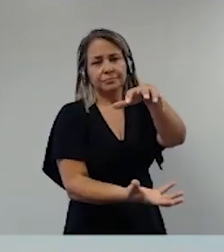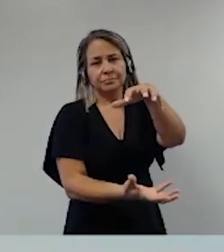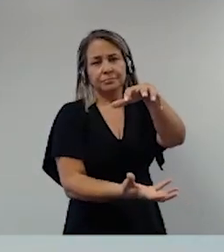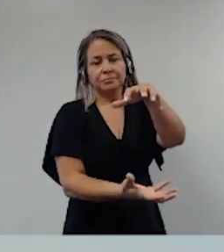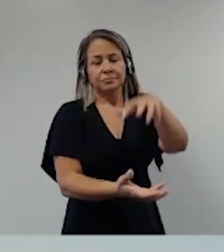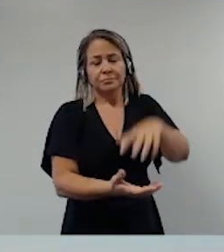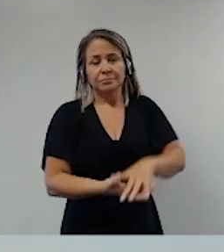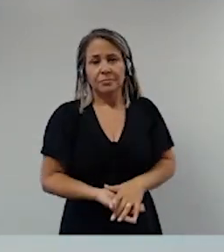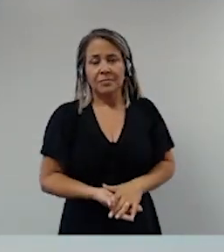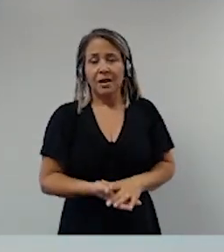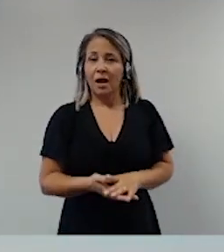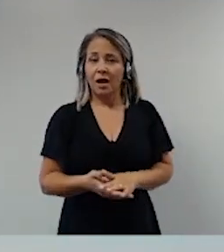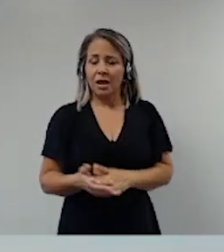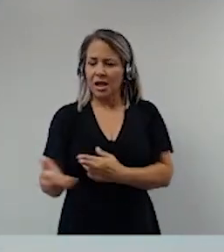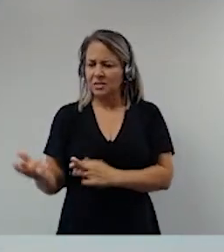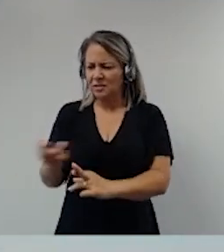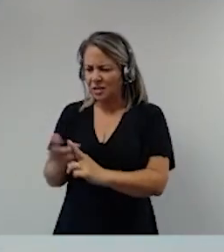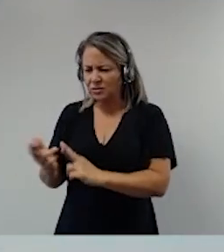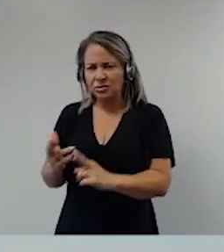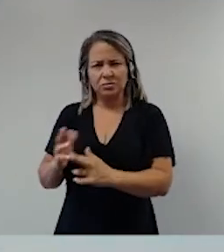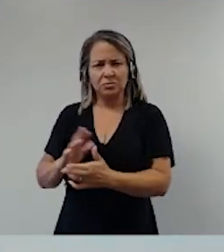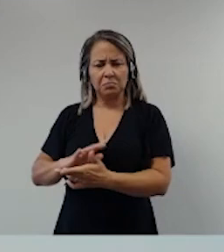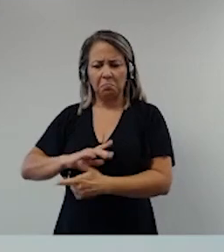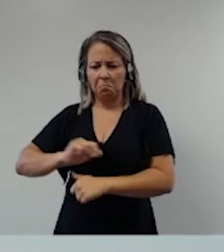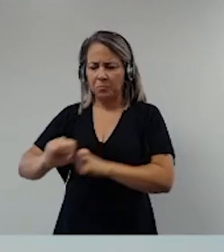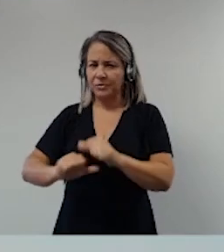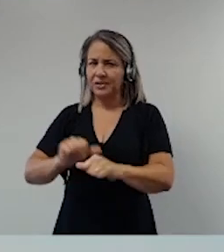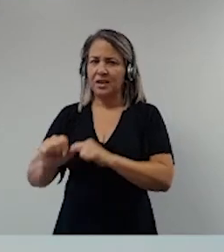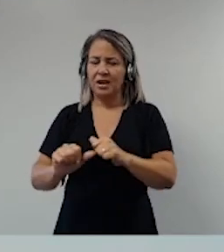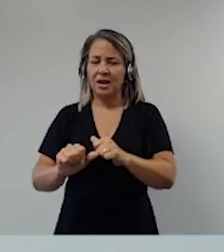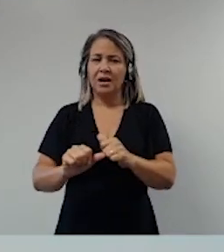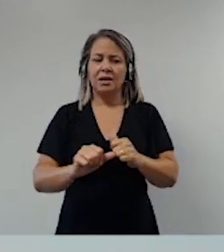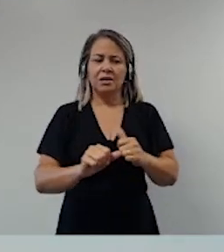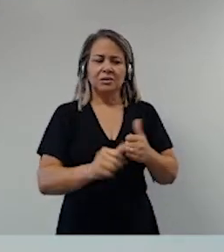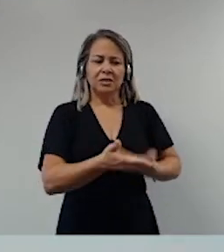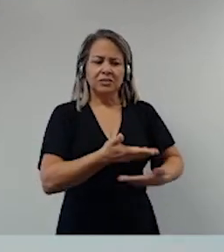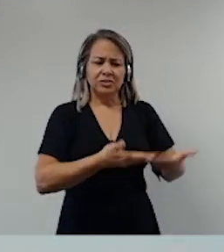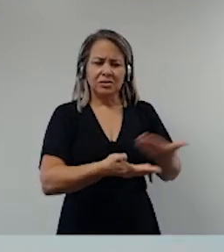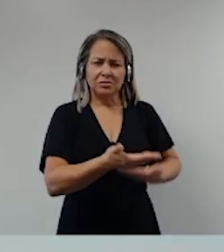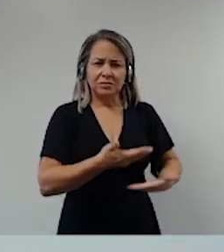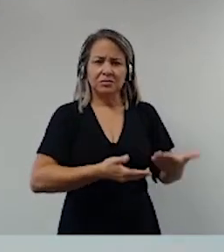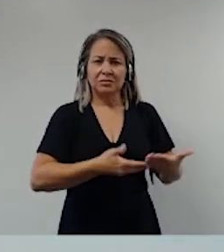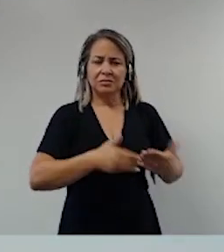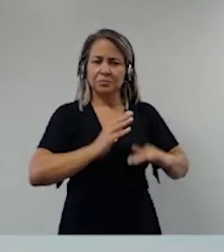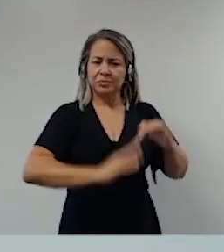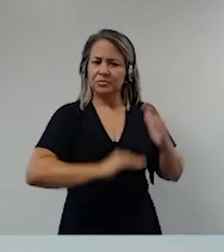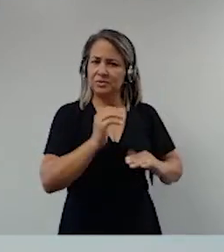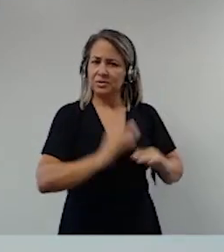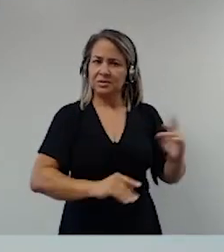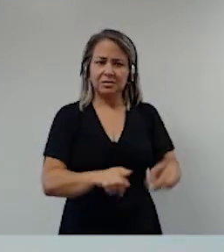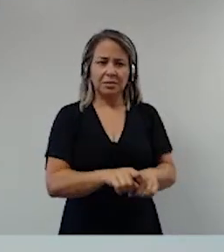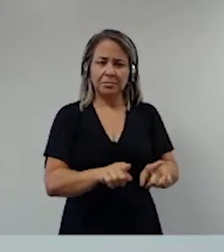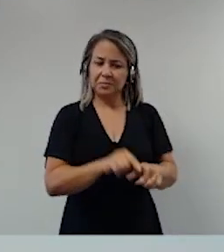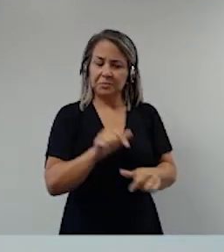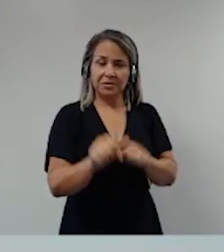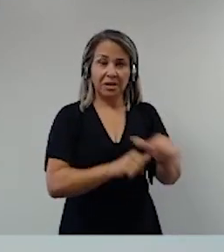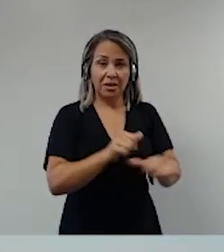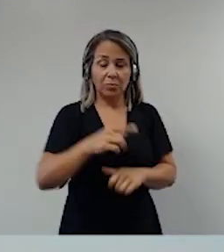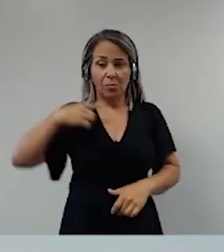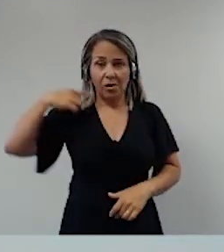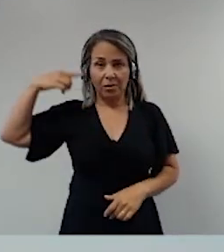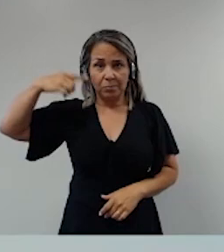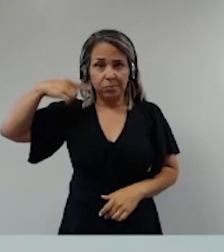falando. E as relações mudaram, as relações profissionais mudaram, e a advocacia, é curioso como mudou, e mudou